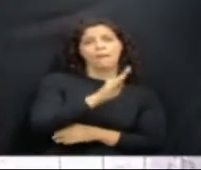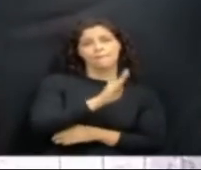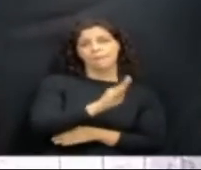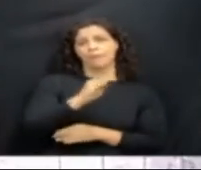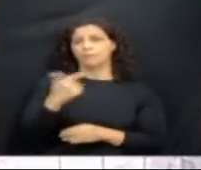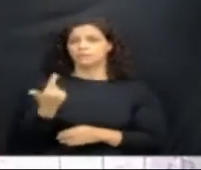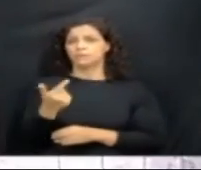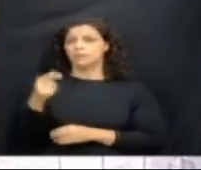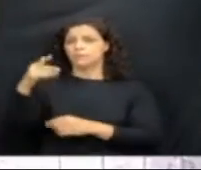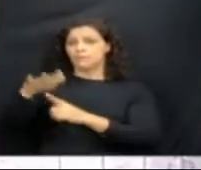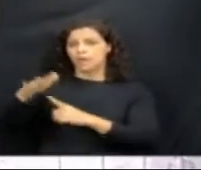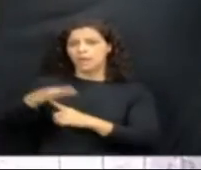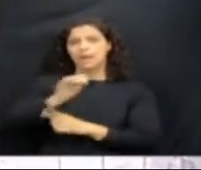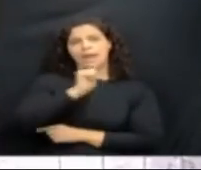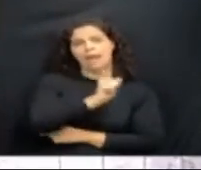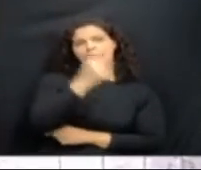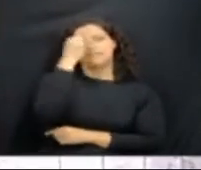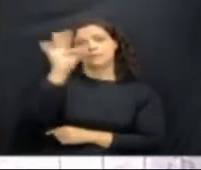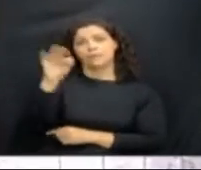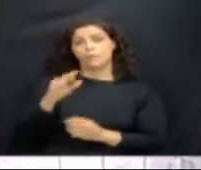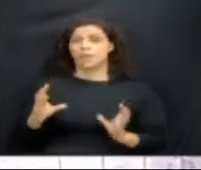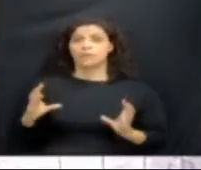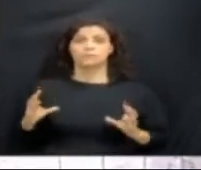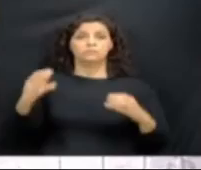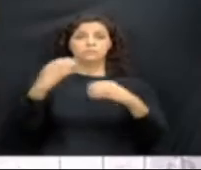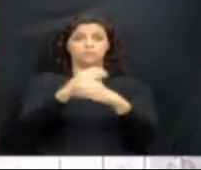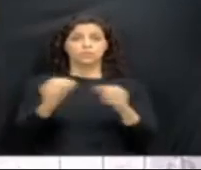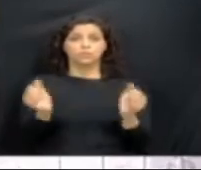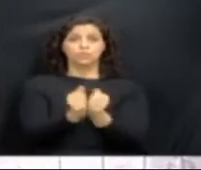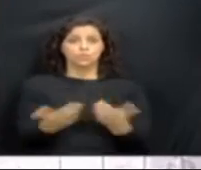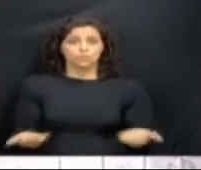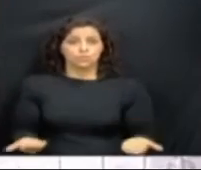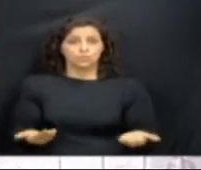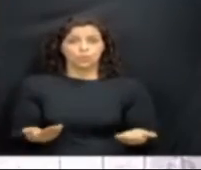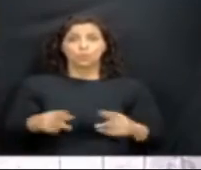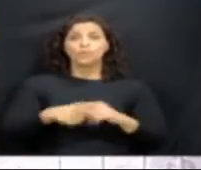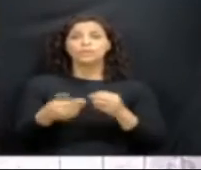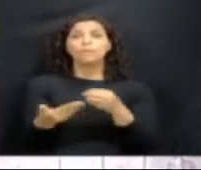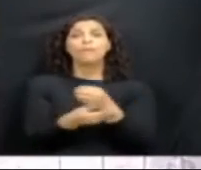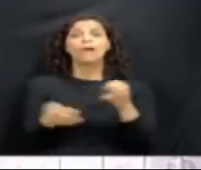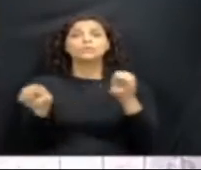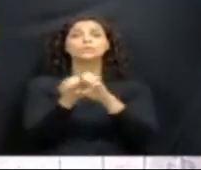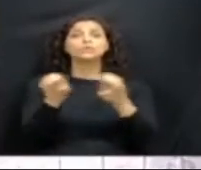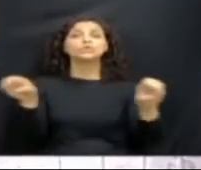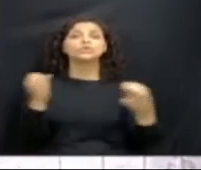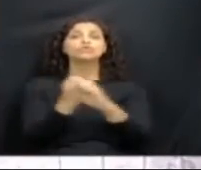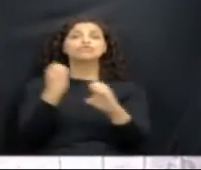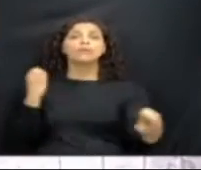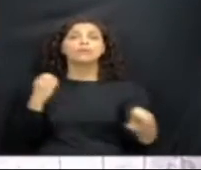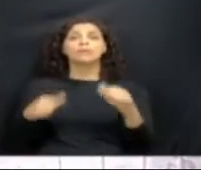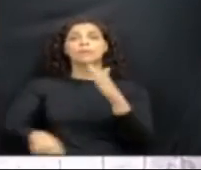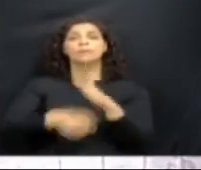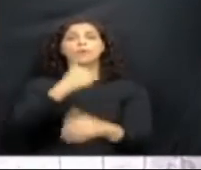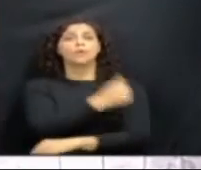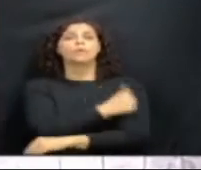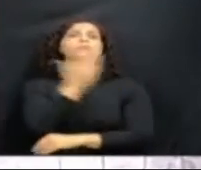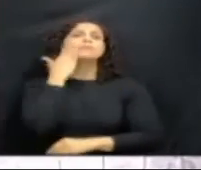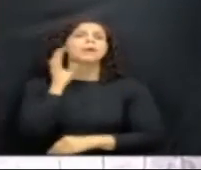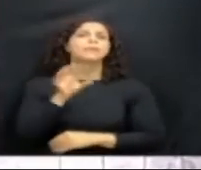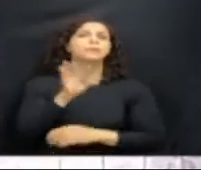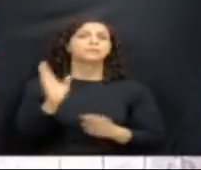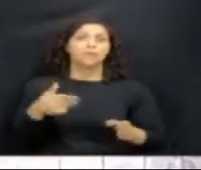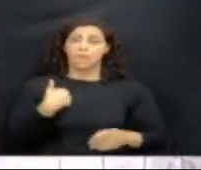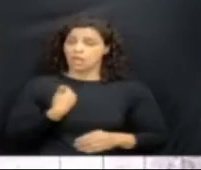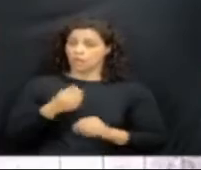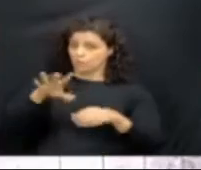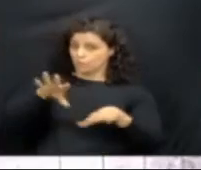federal e projeto B para o governo do estado. É um projeto integrado. Isso é aula básica de engenharia do primeiro ano. Todo mundo sabe disso. Eu